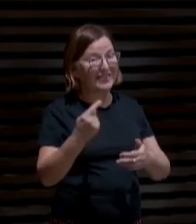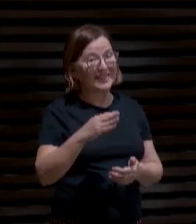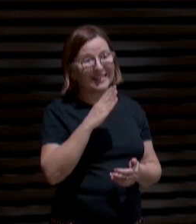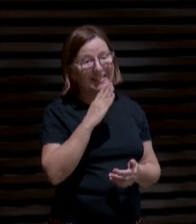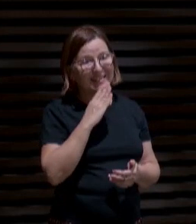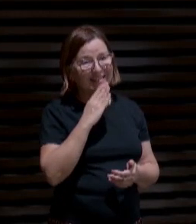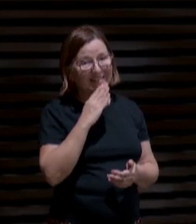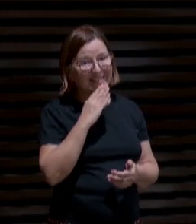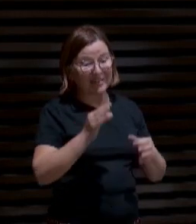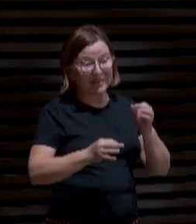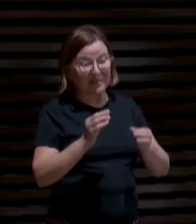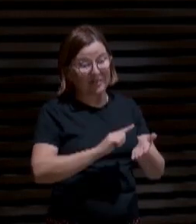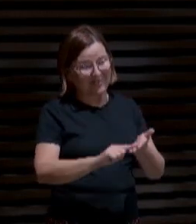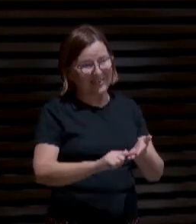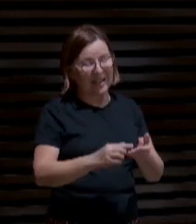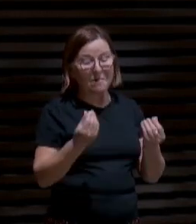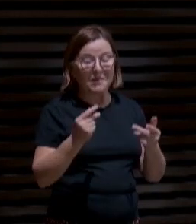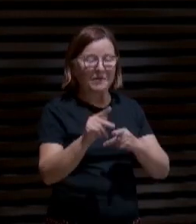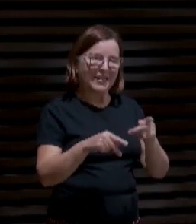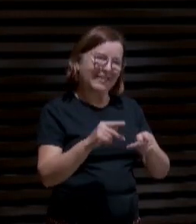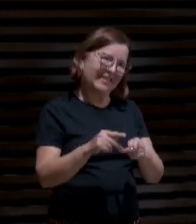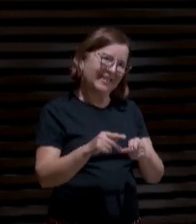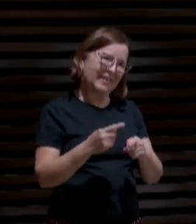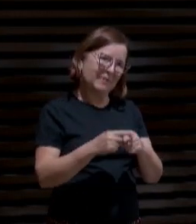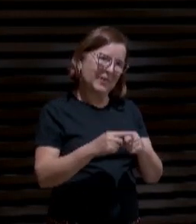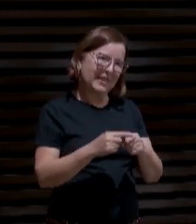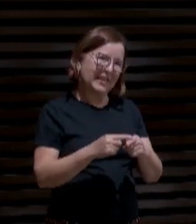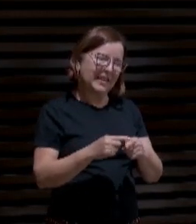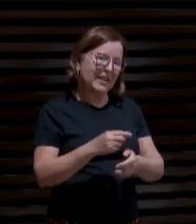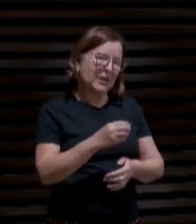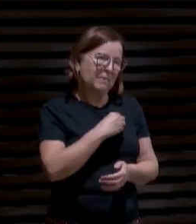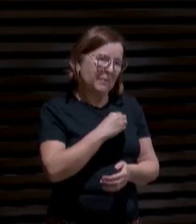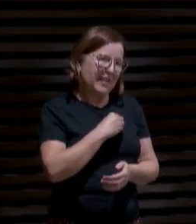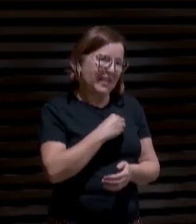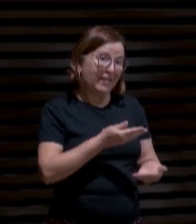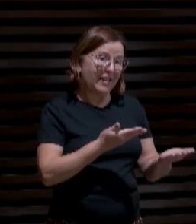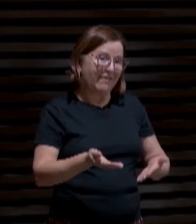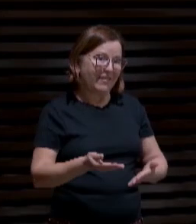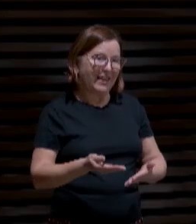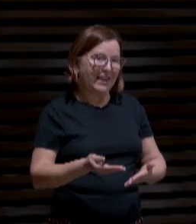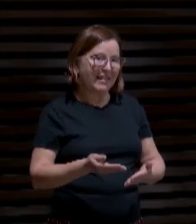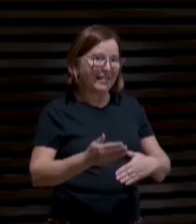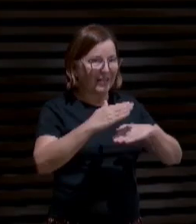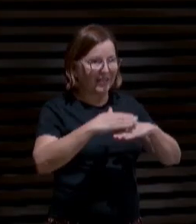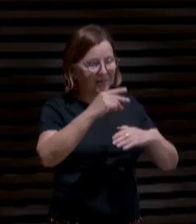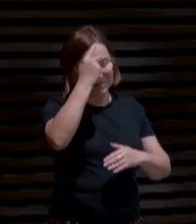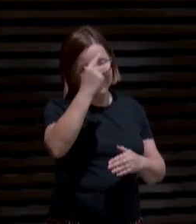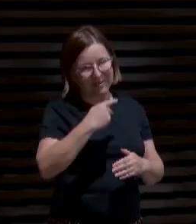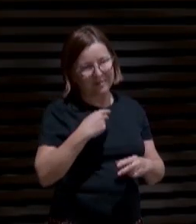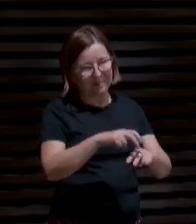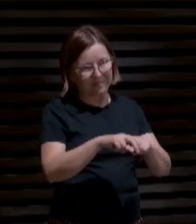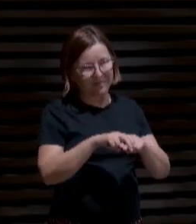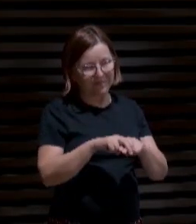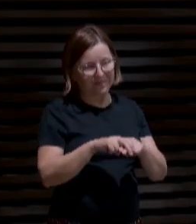conhecimento, justificará muitos, porque as iniquidades deles levará sobre si. Por isso,